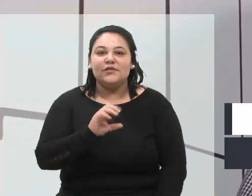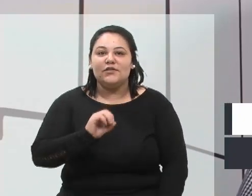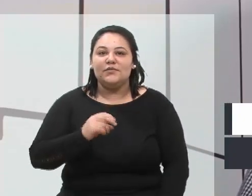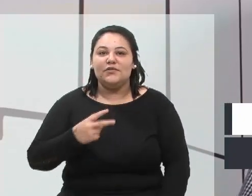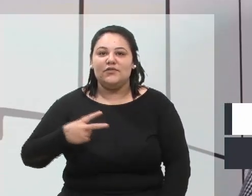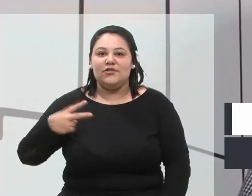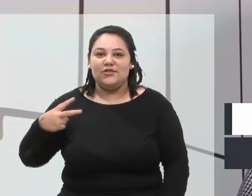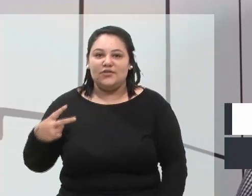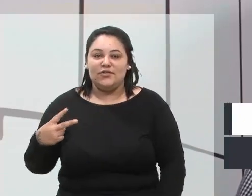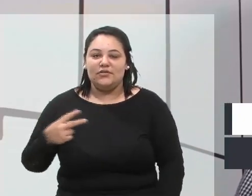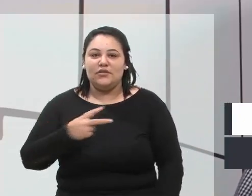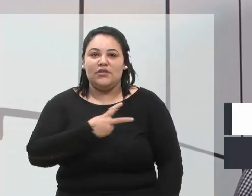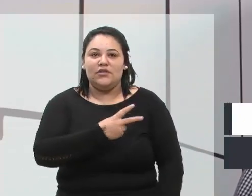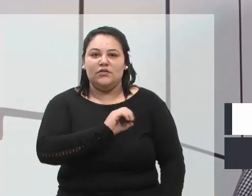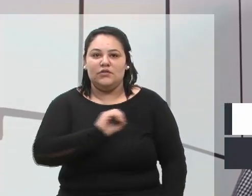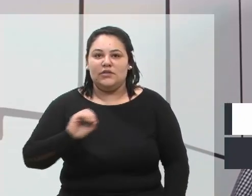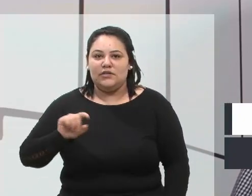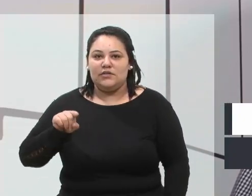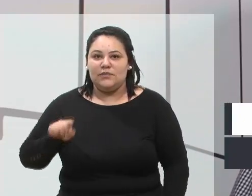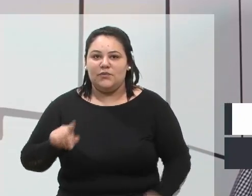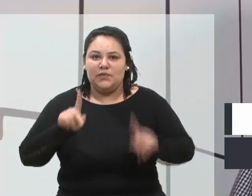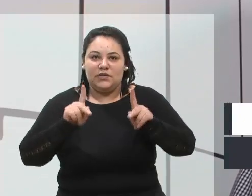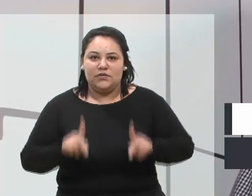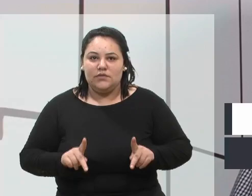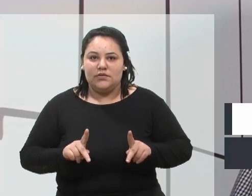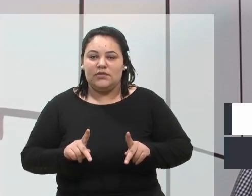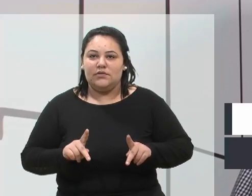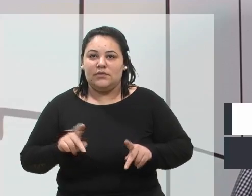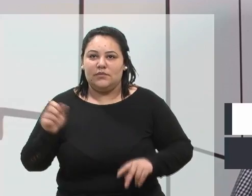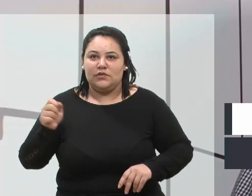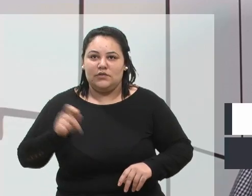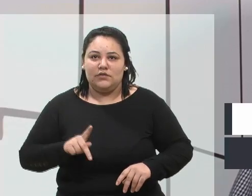pessoas, segundo o INSS, foram